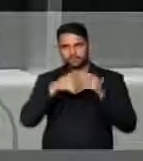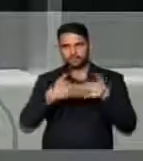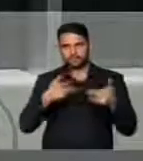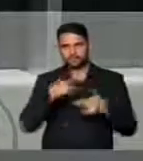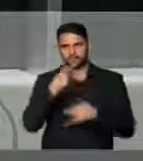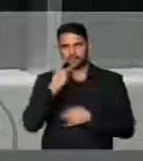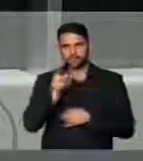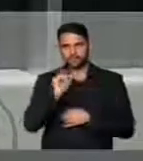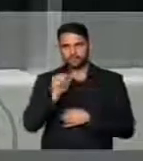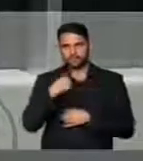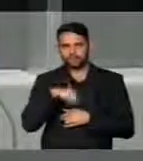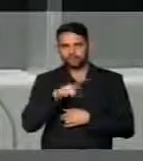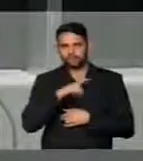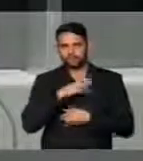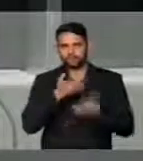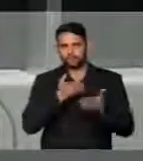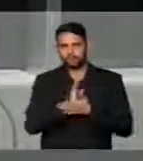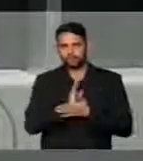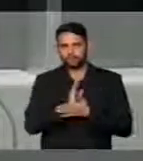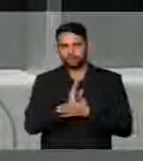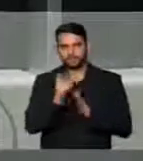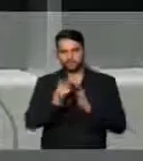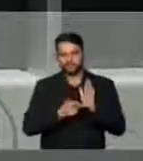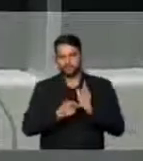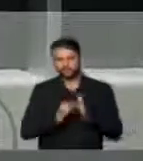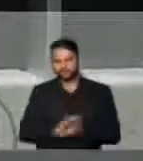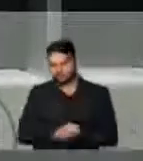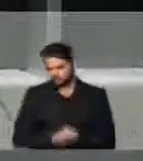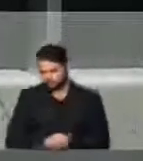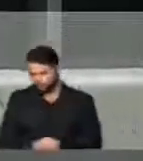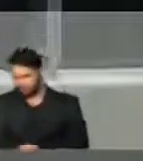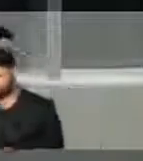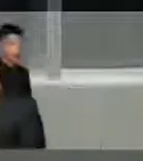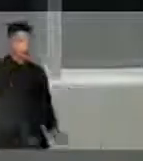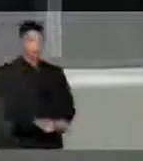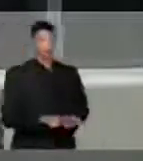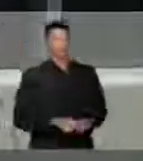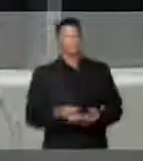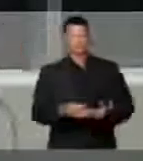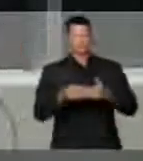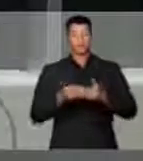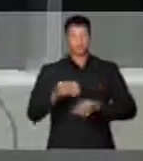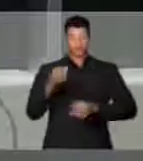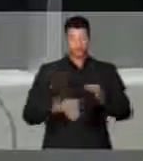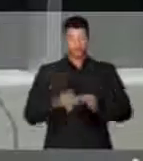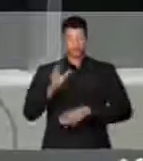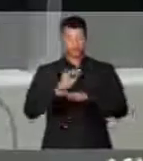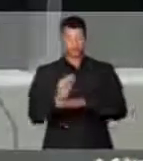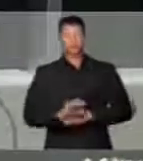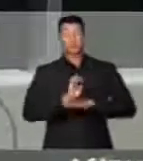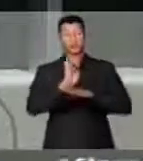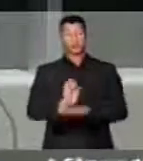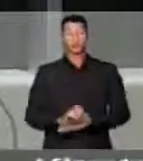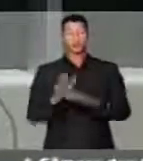que nós vamos aprovar esse projeto que equaliza, que dá justiça ao tratamento